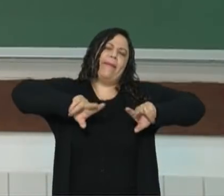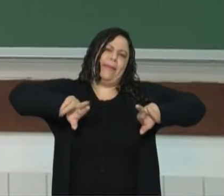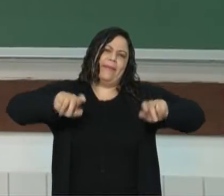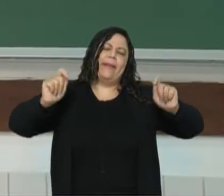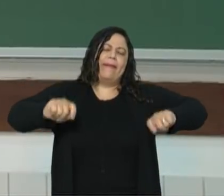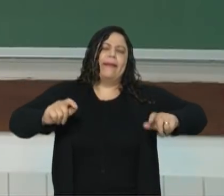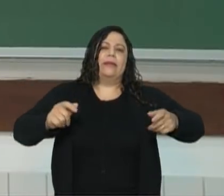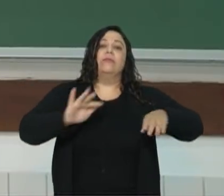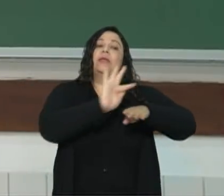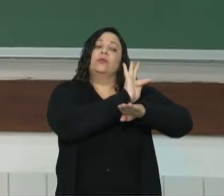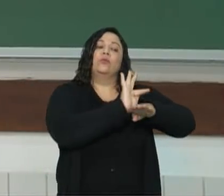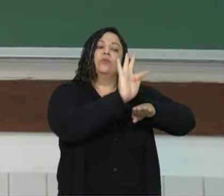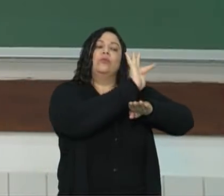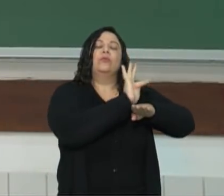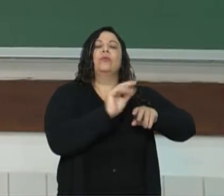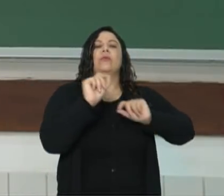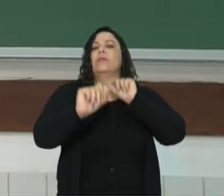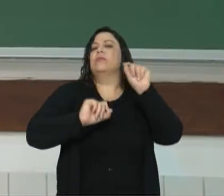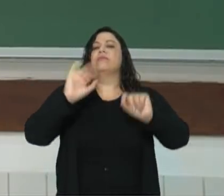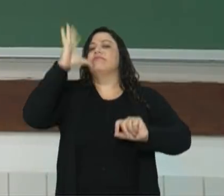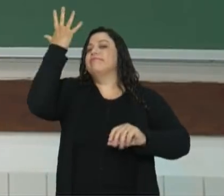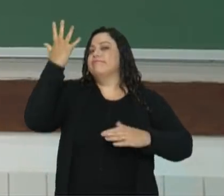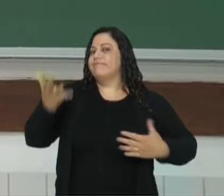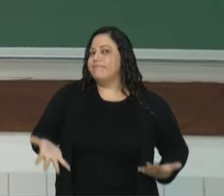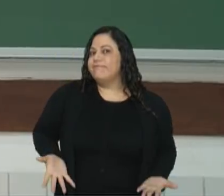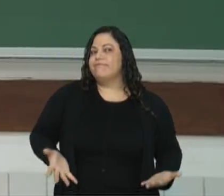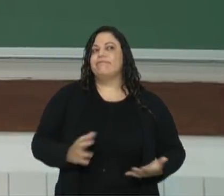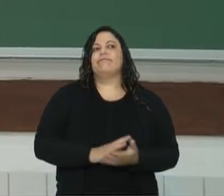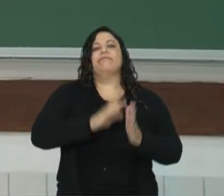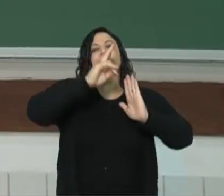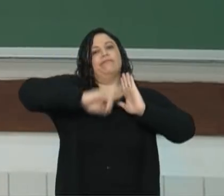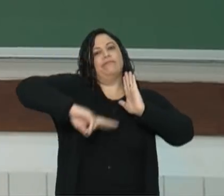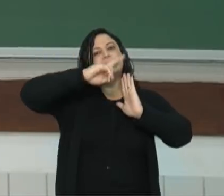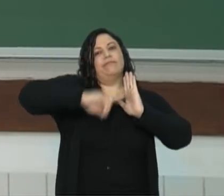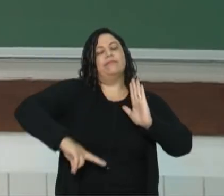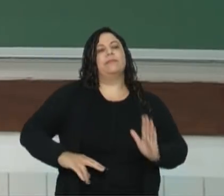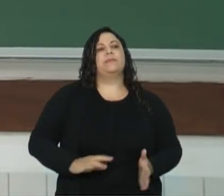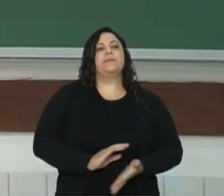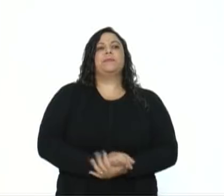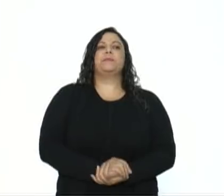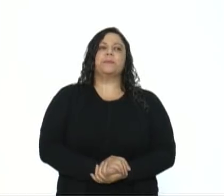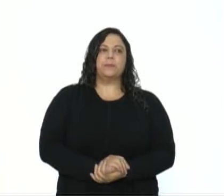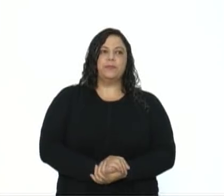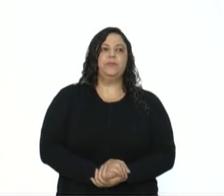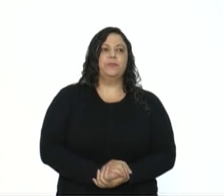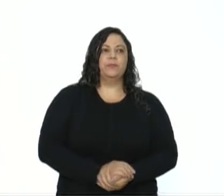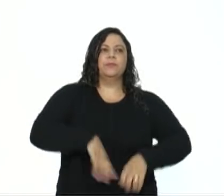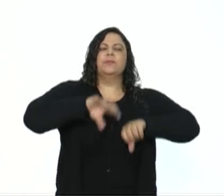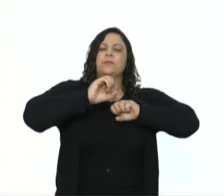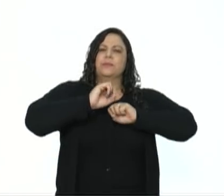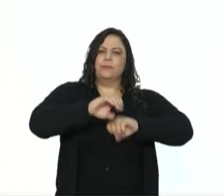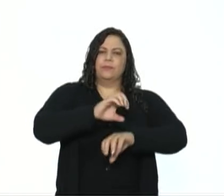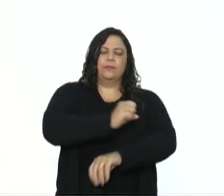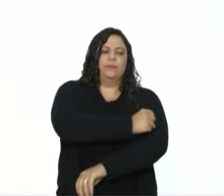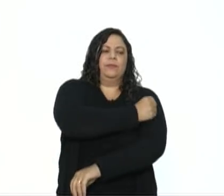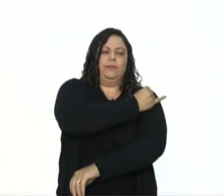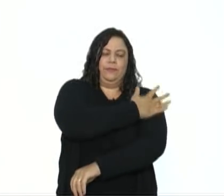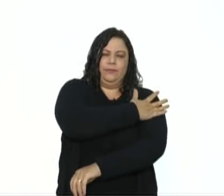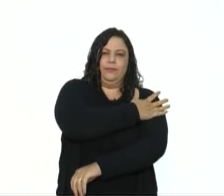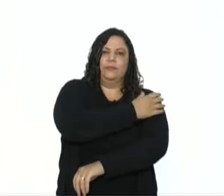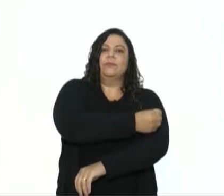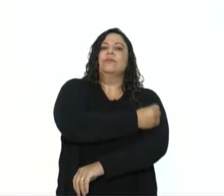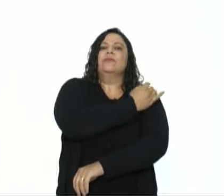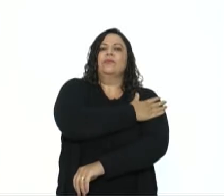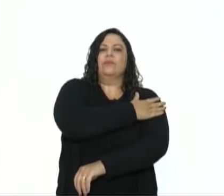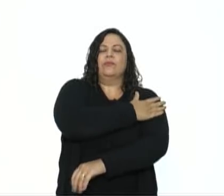maioria das vezes é o que vai acontecer. Então, vamos ler ali o trecho. Ensino fundamental, vírgula,